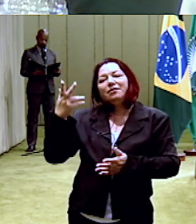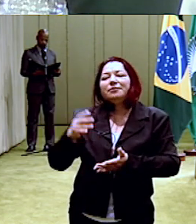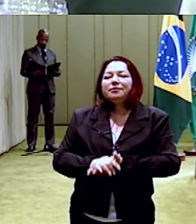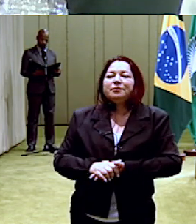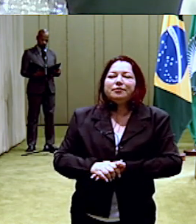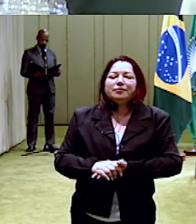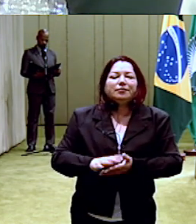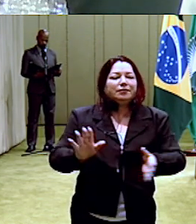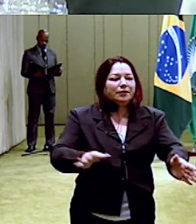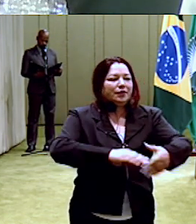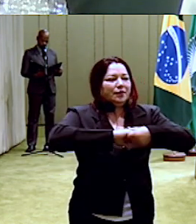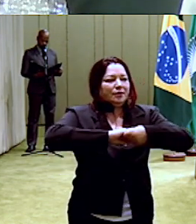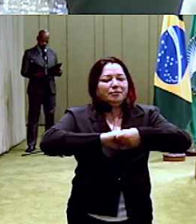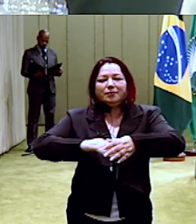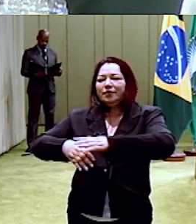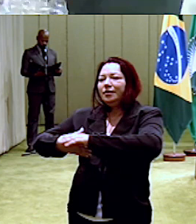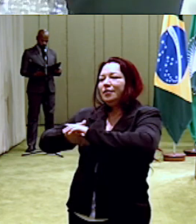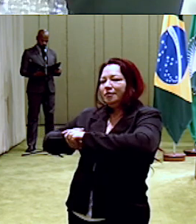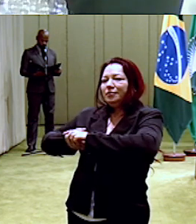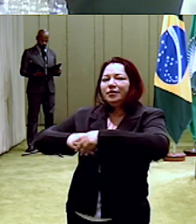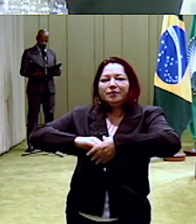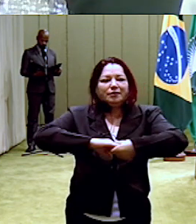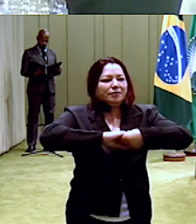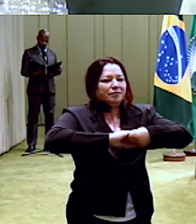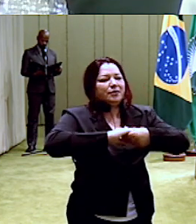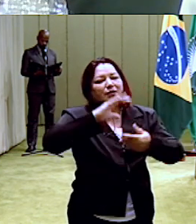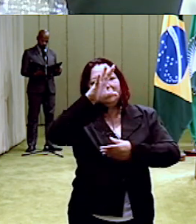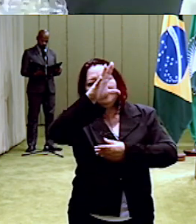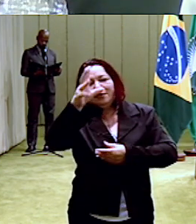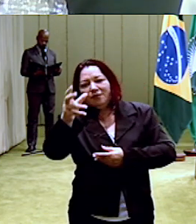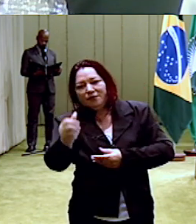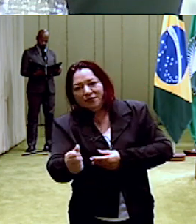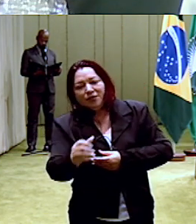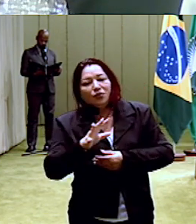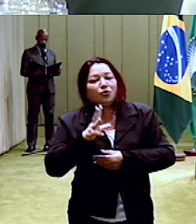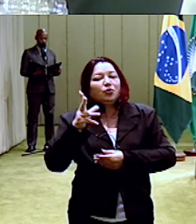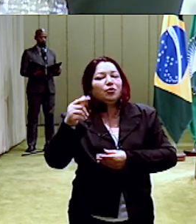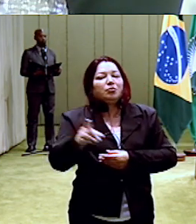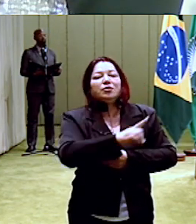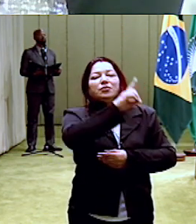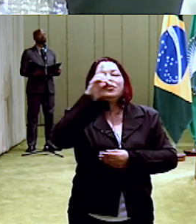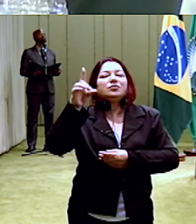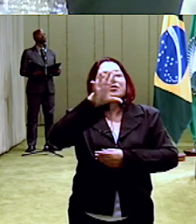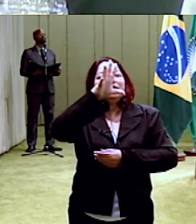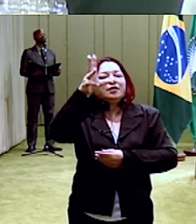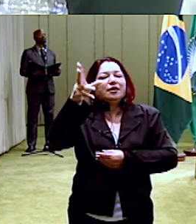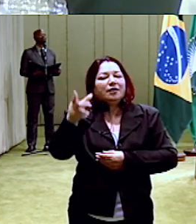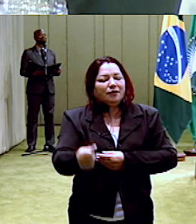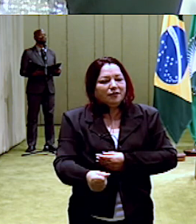parabenizando todos os africanos, todos os representantes dos países africanos, toda a África, pelo Dia da África, os